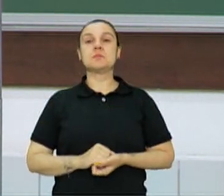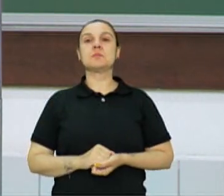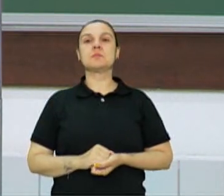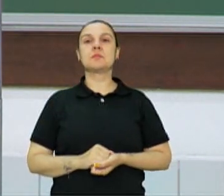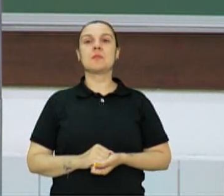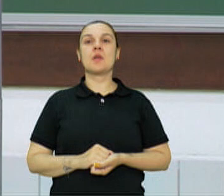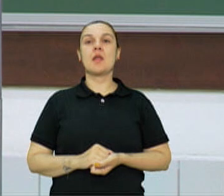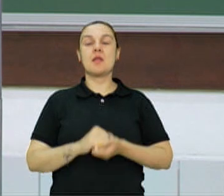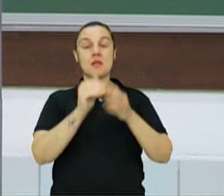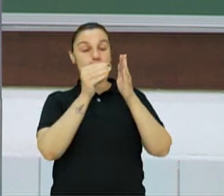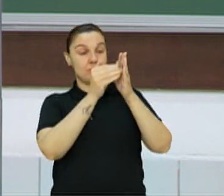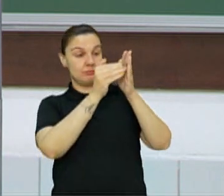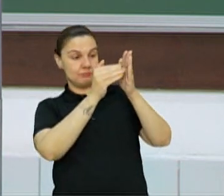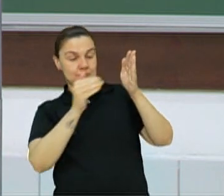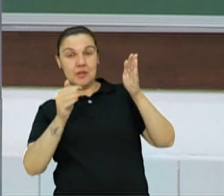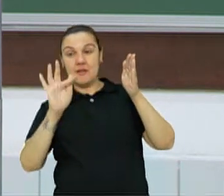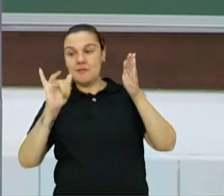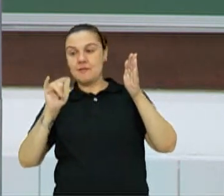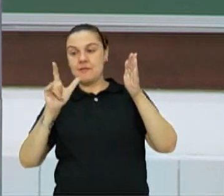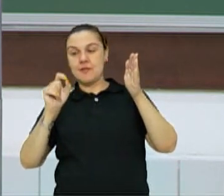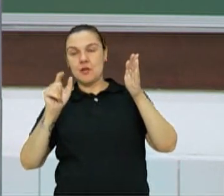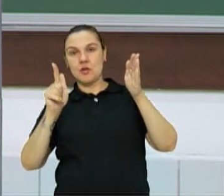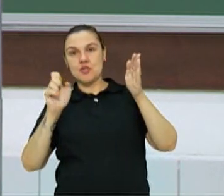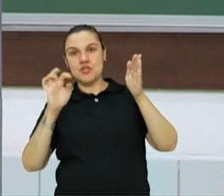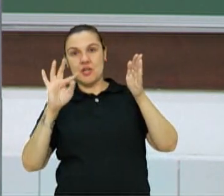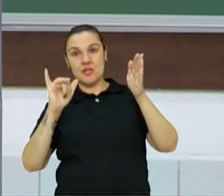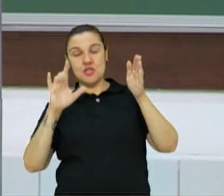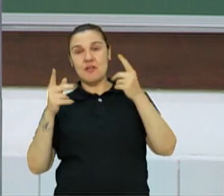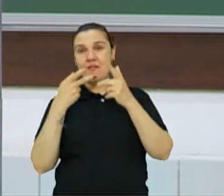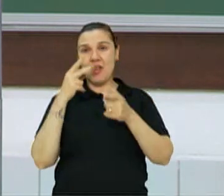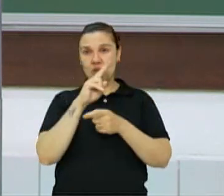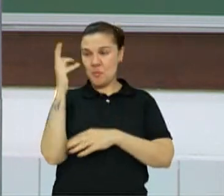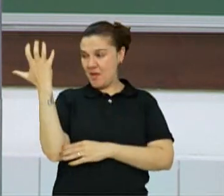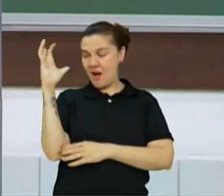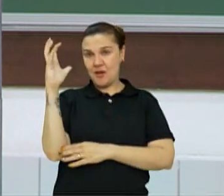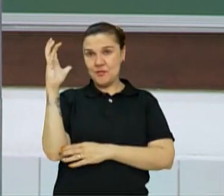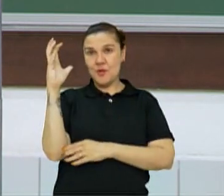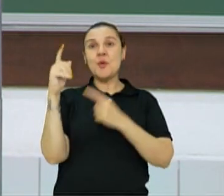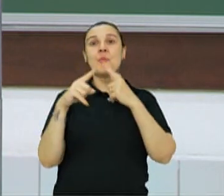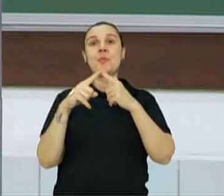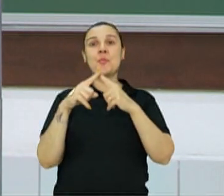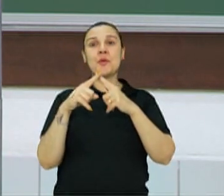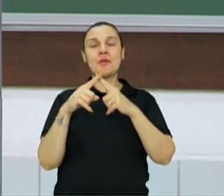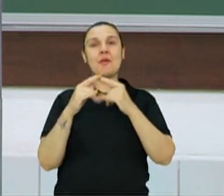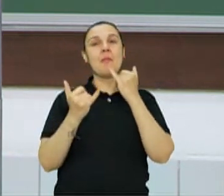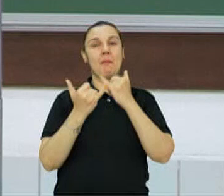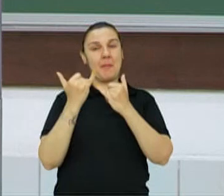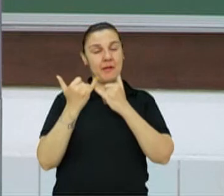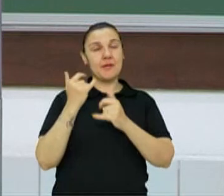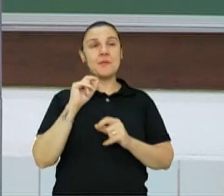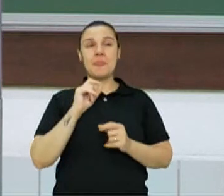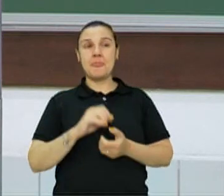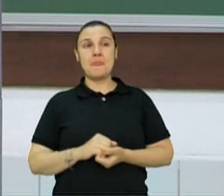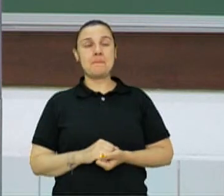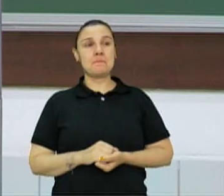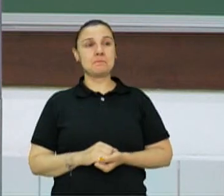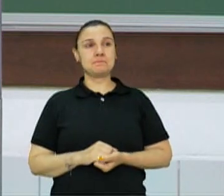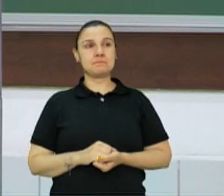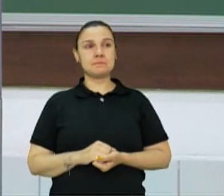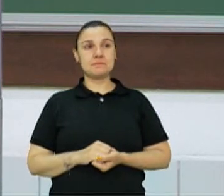Uma árvore filogenética é chamado de árvore primeiro, porque ele realmente, esse esquema tem